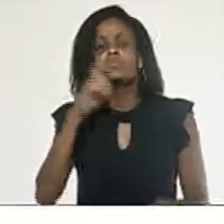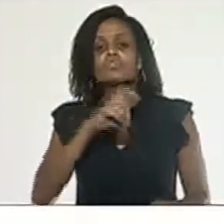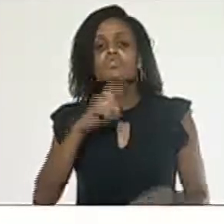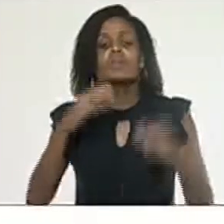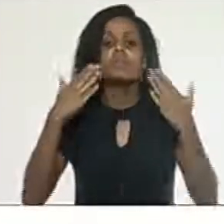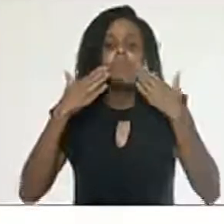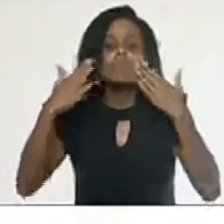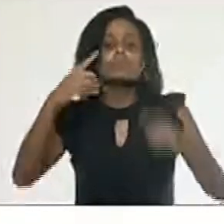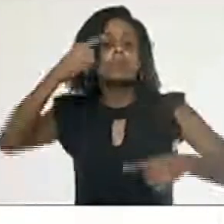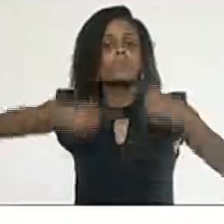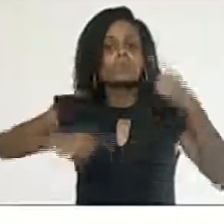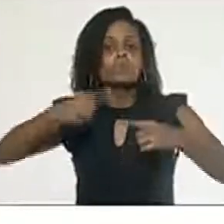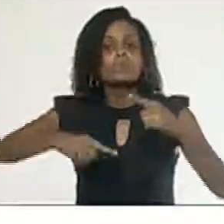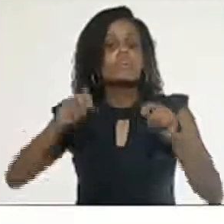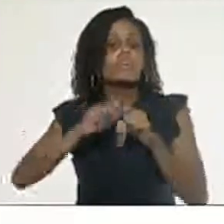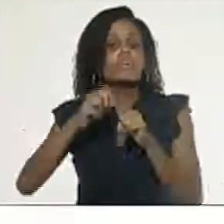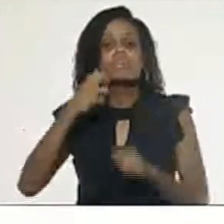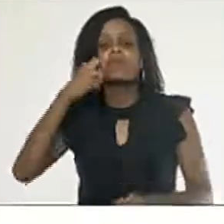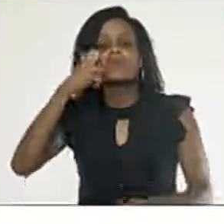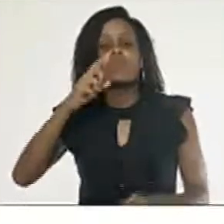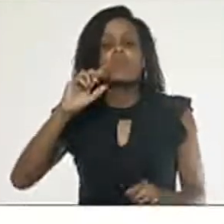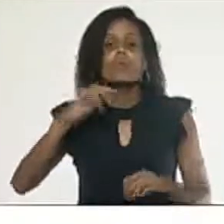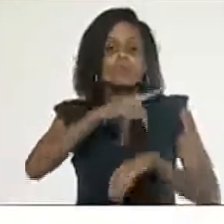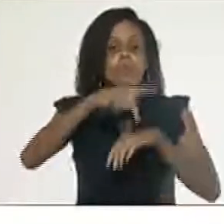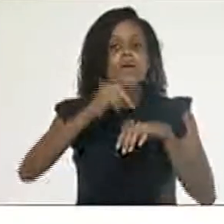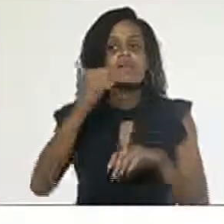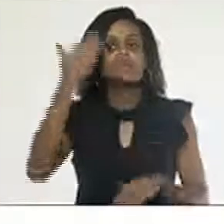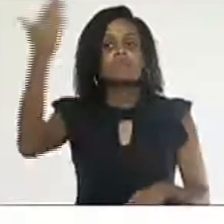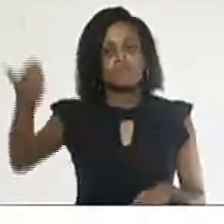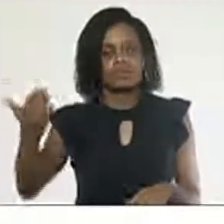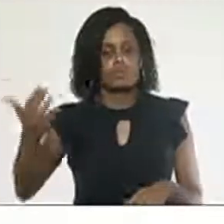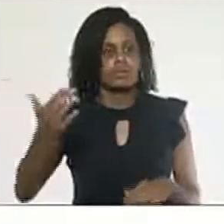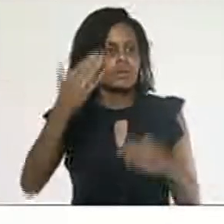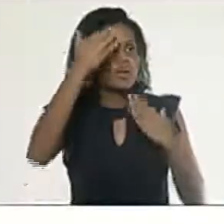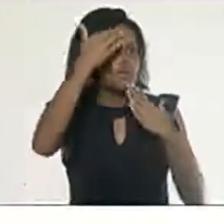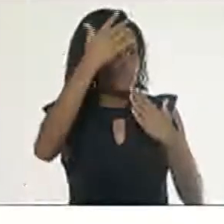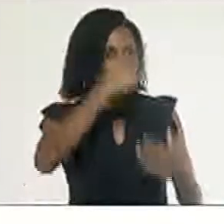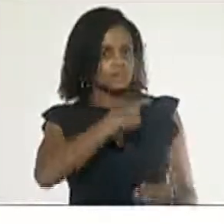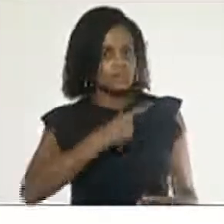política e fazer vergonha para a gente no exterior. Muito obrigada, senhor presidente.